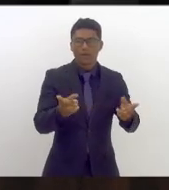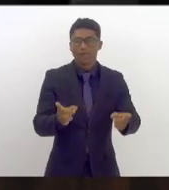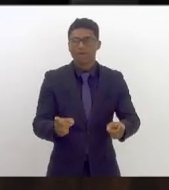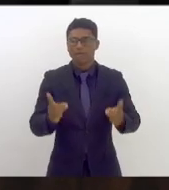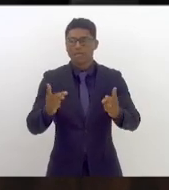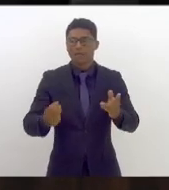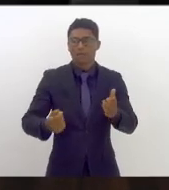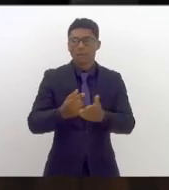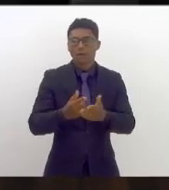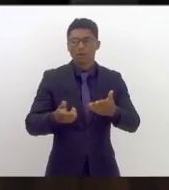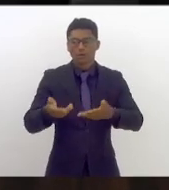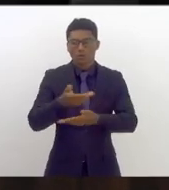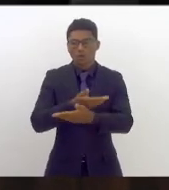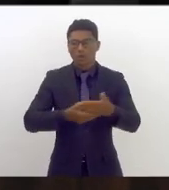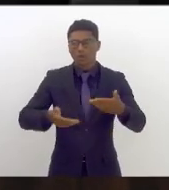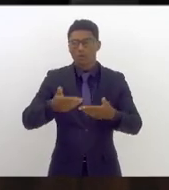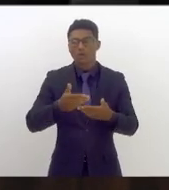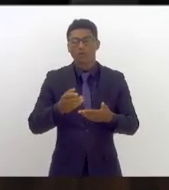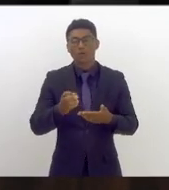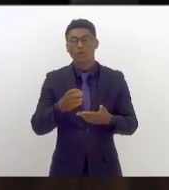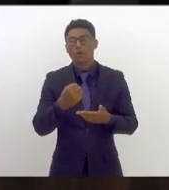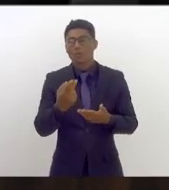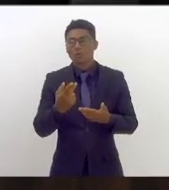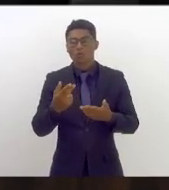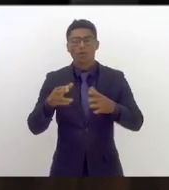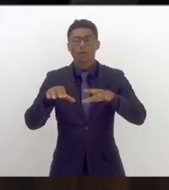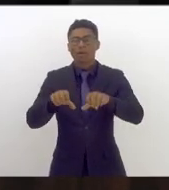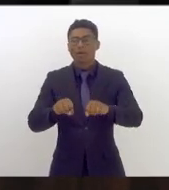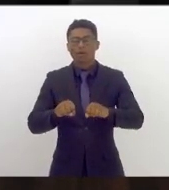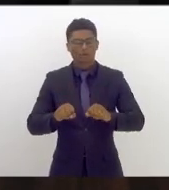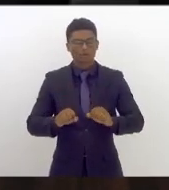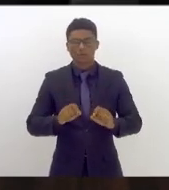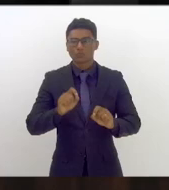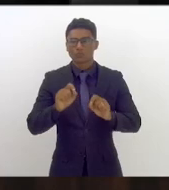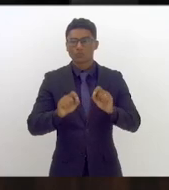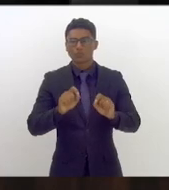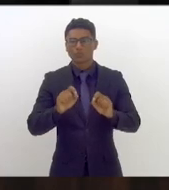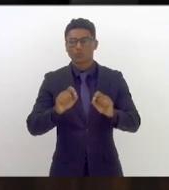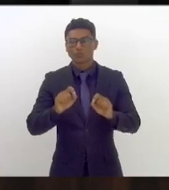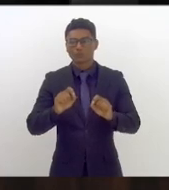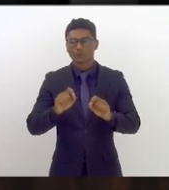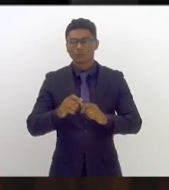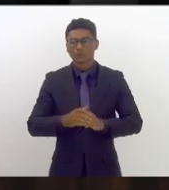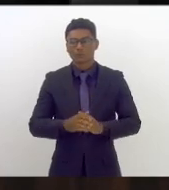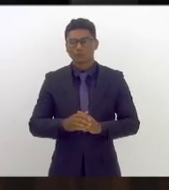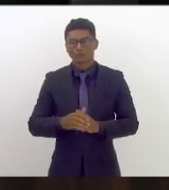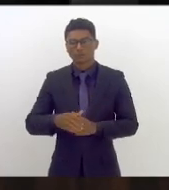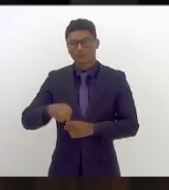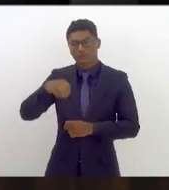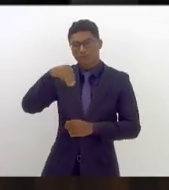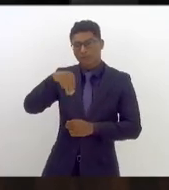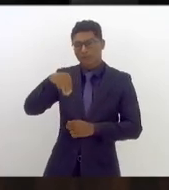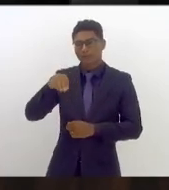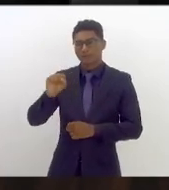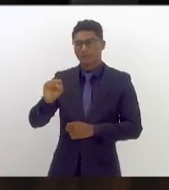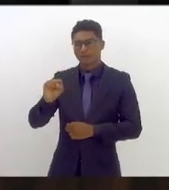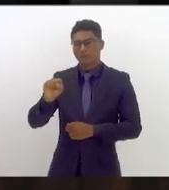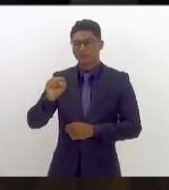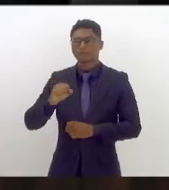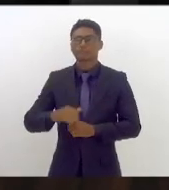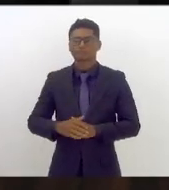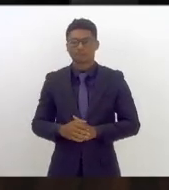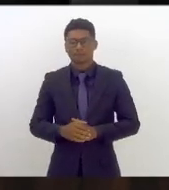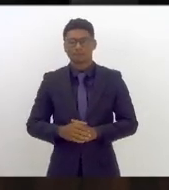comprar, trocar, ceder ou adquirir qualquer fim o mineral Miracle Solution, solução